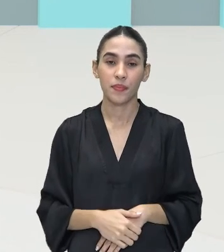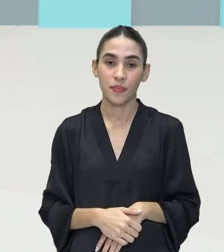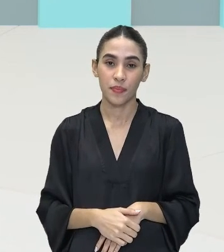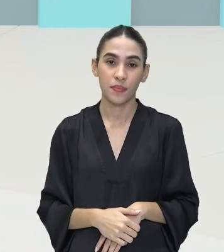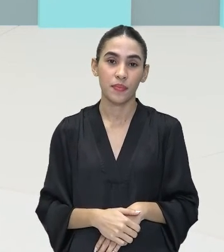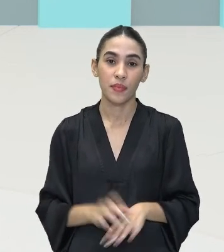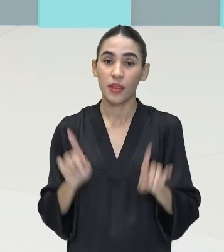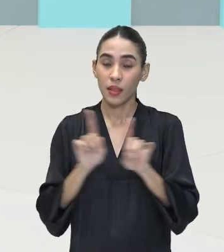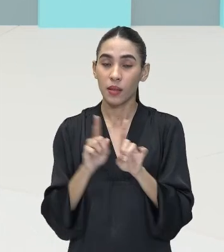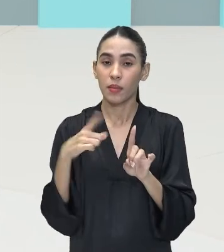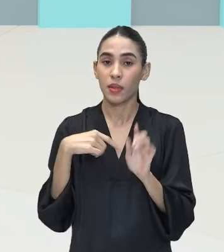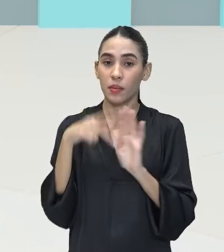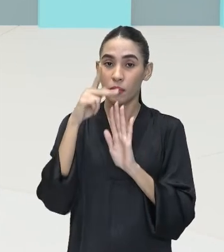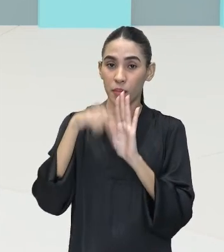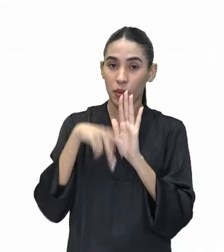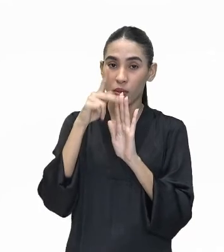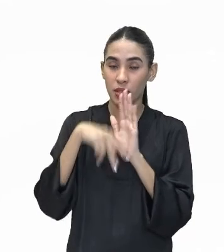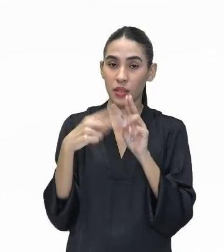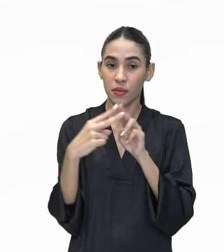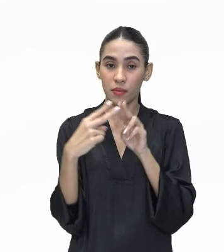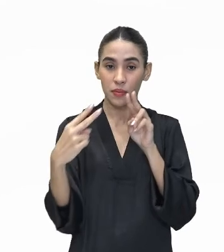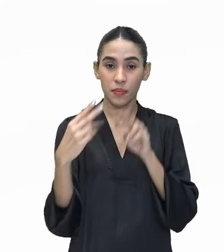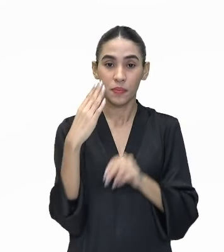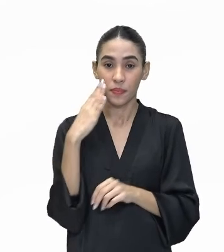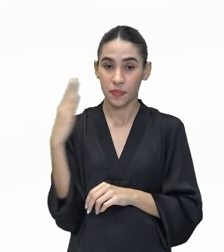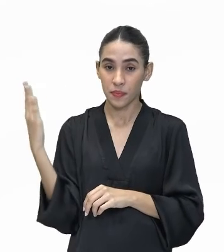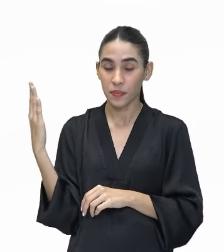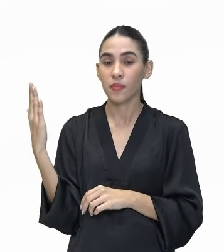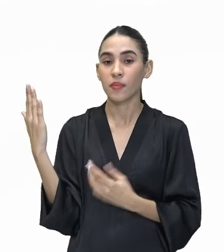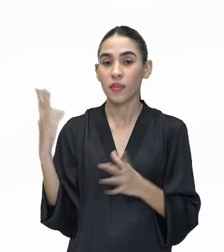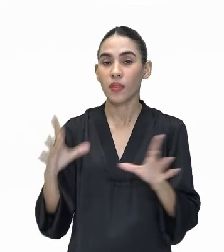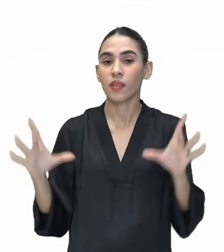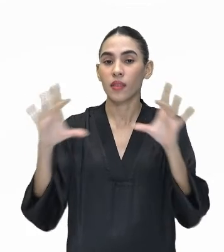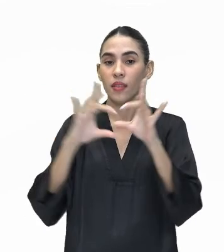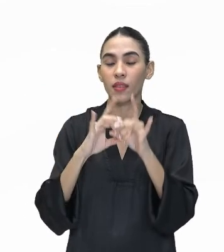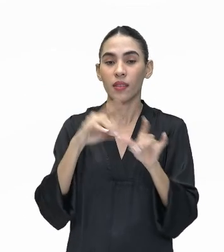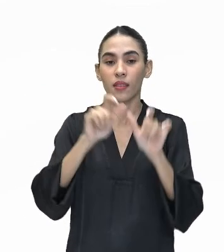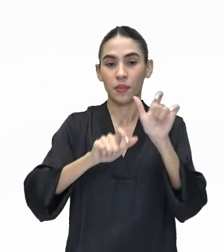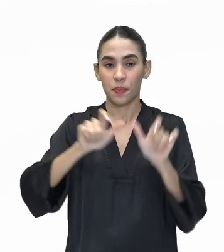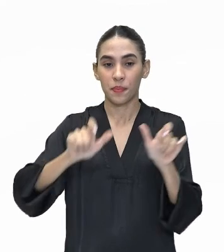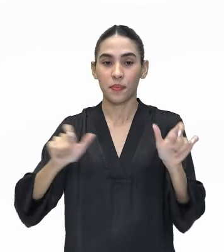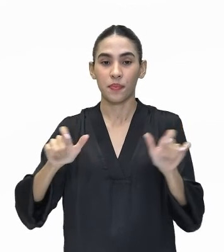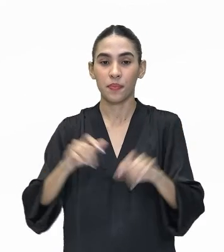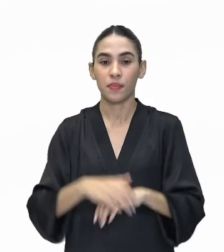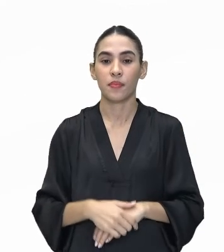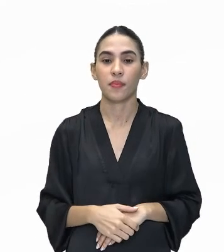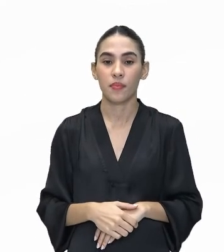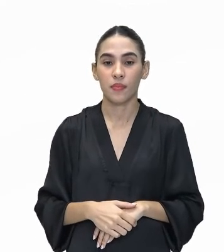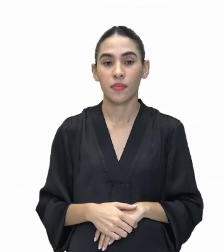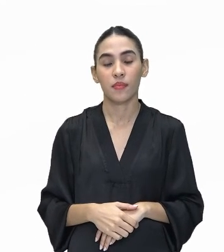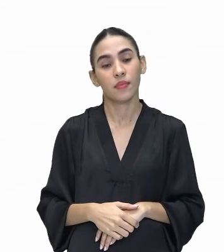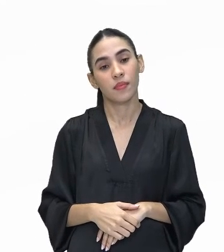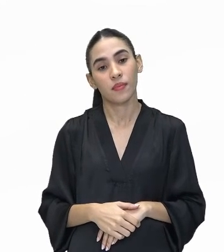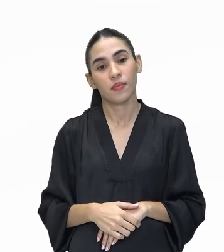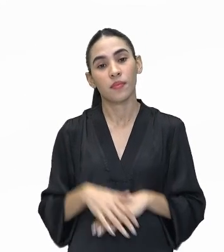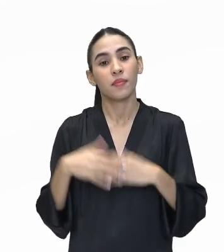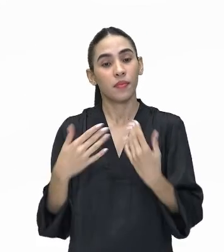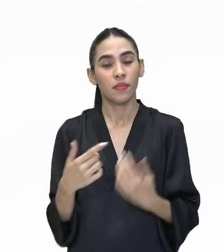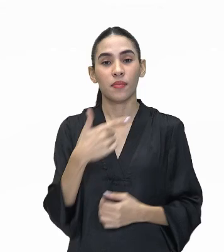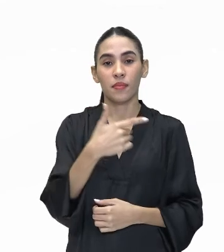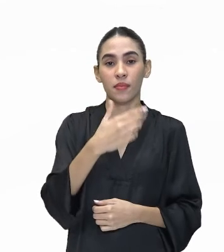temos projetos virtuais que unem pessoas, ou seja,